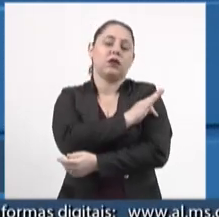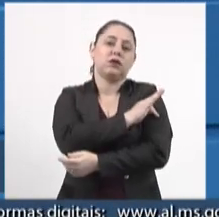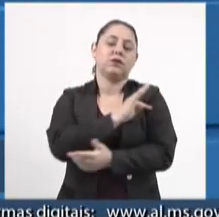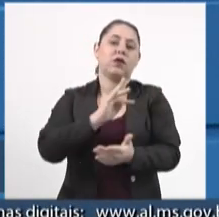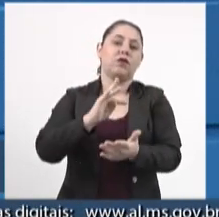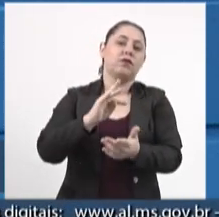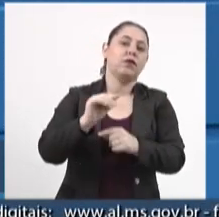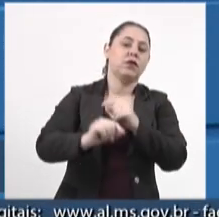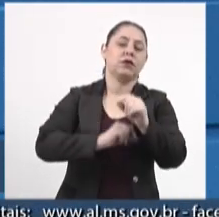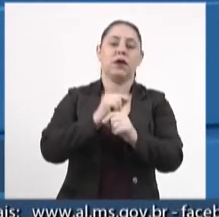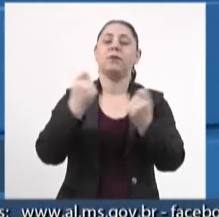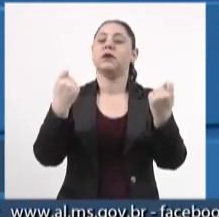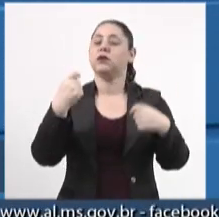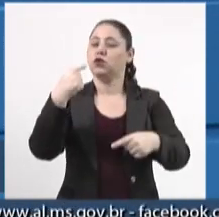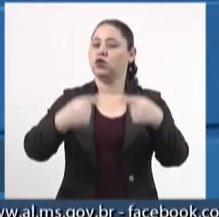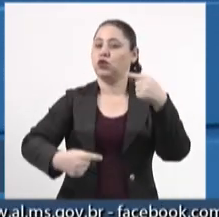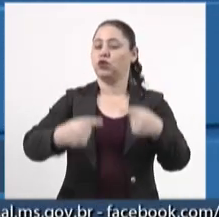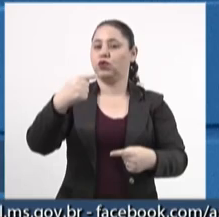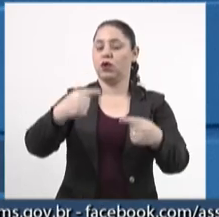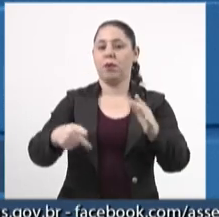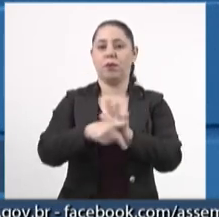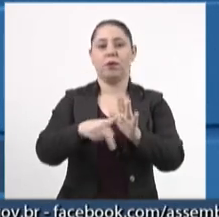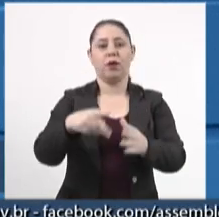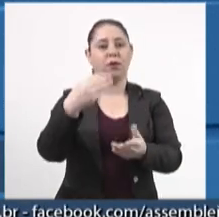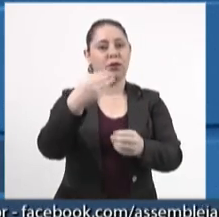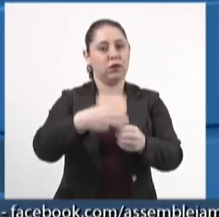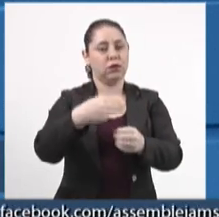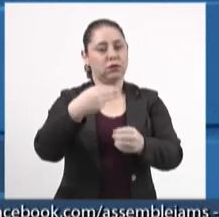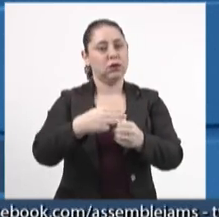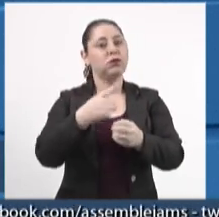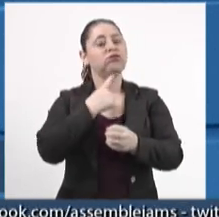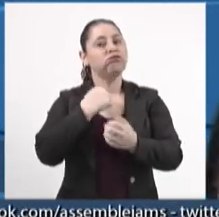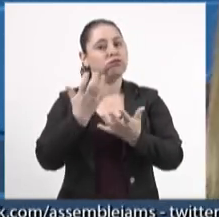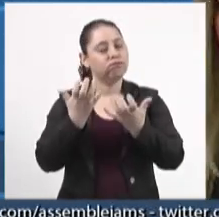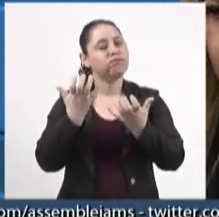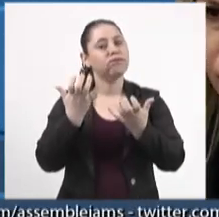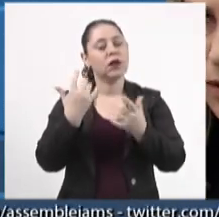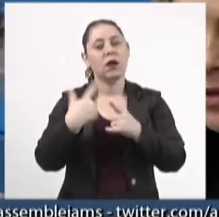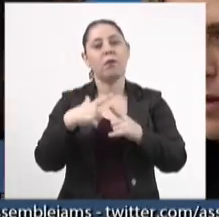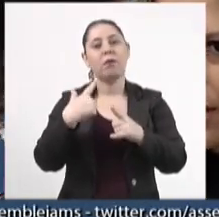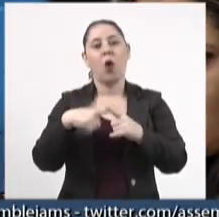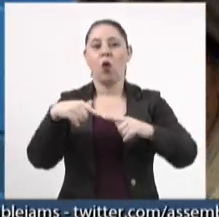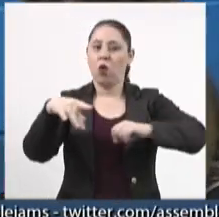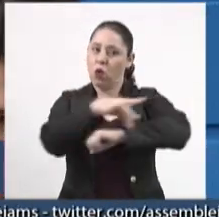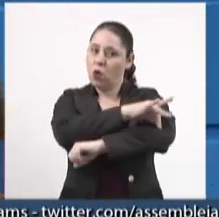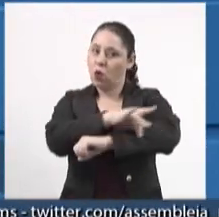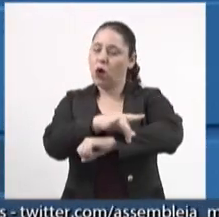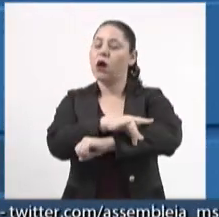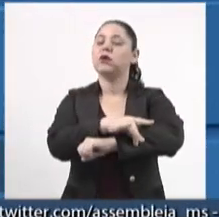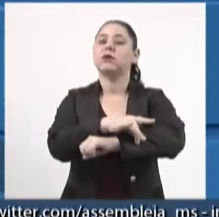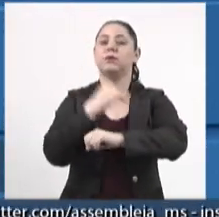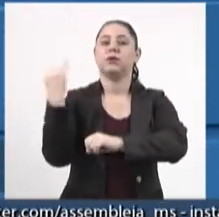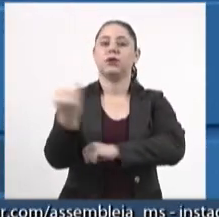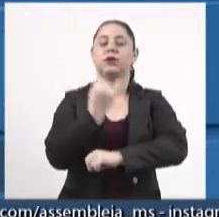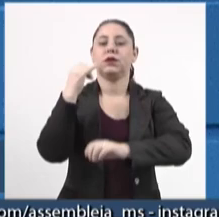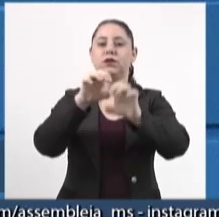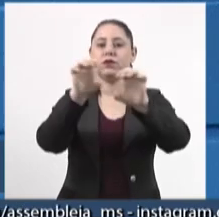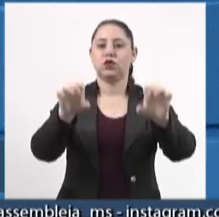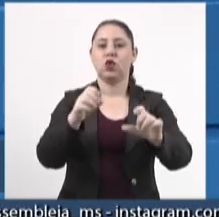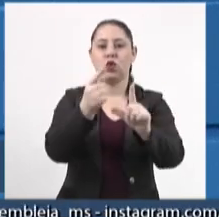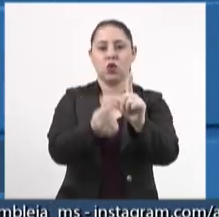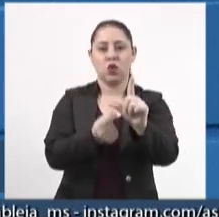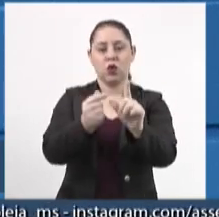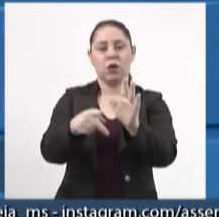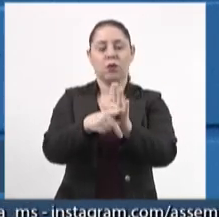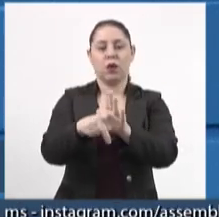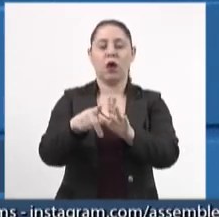situação que deve ser objeto de discussão com os municípios e entidades interessadas, por se tratar de trecho bastante relevante para a infraestrutura e